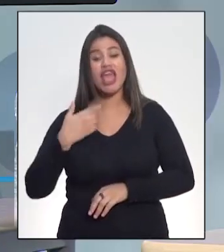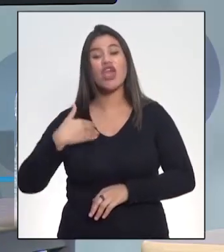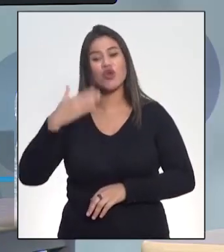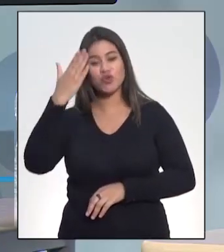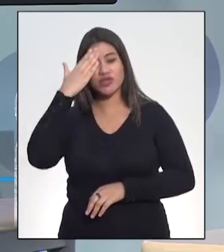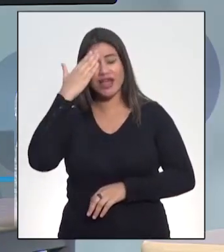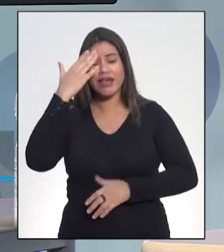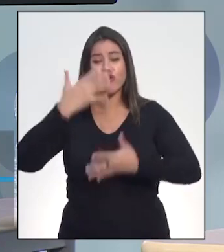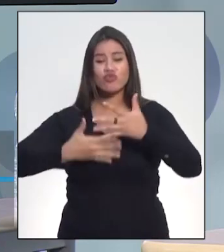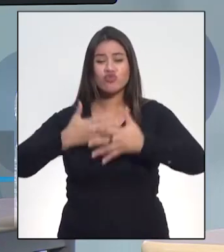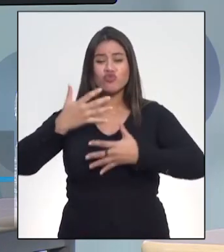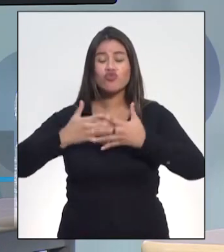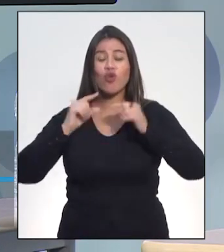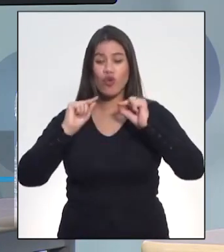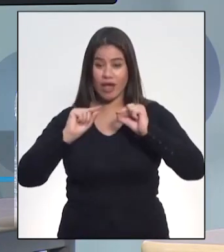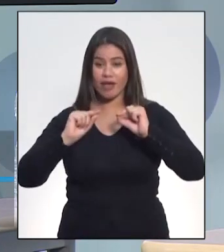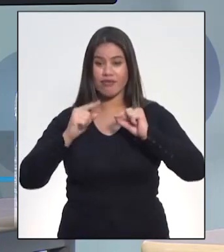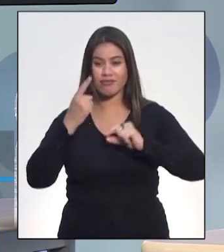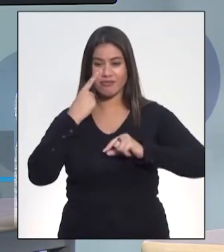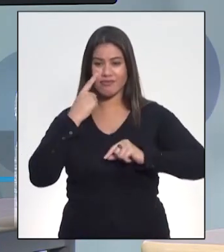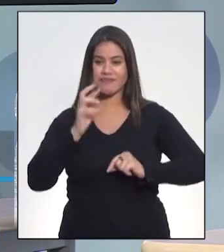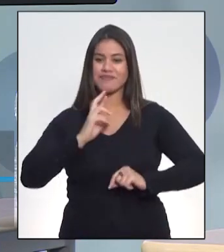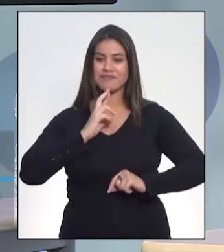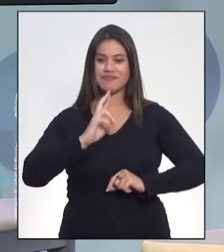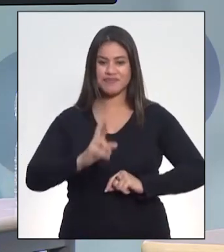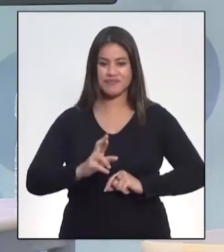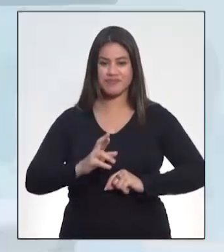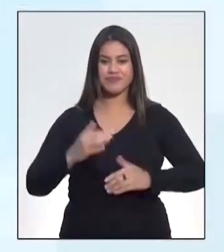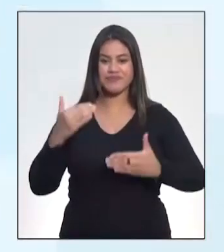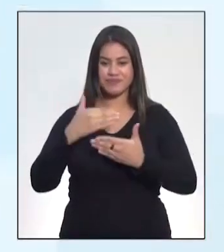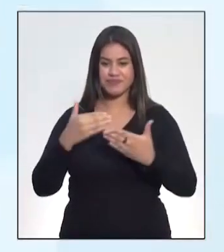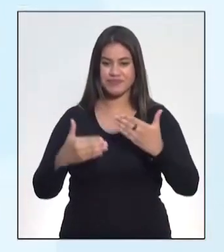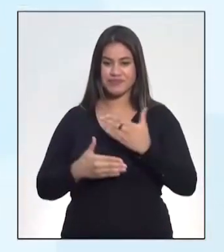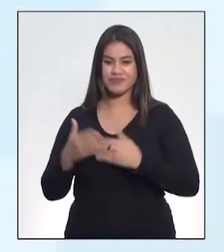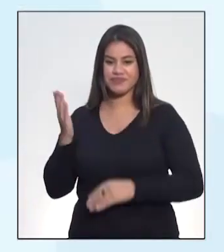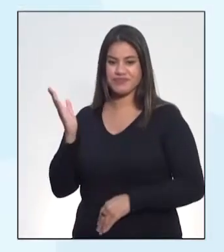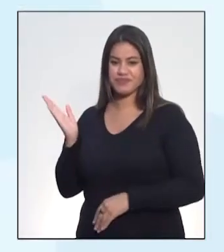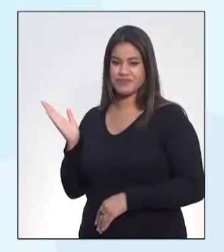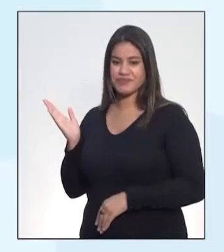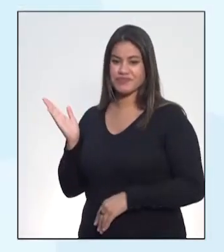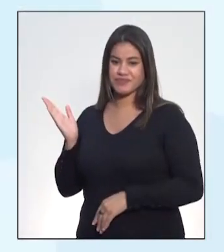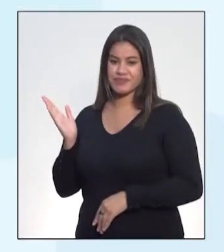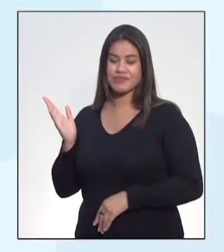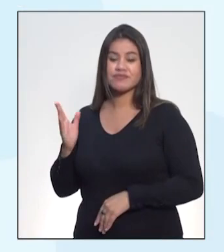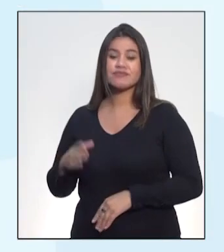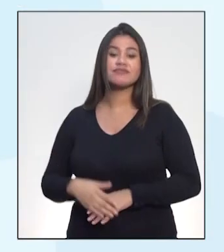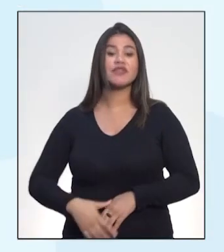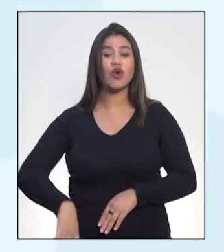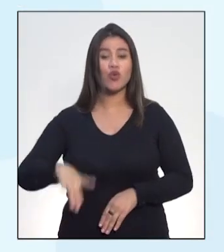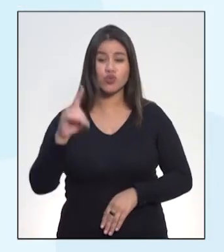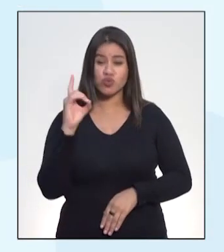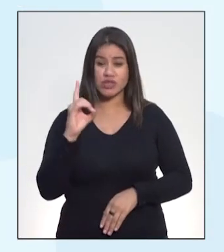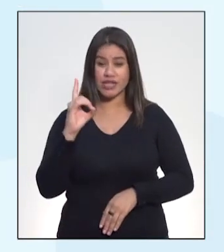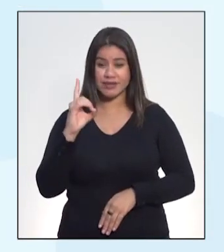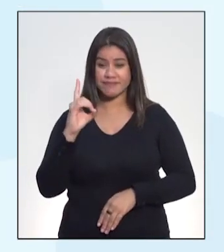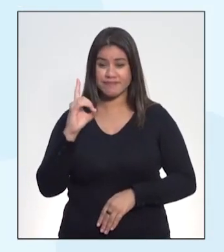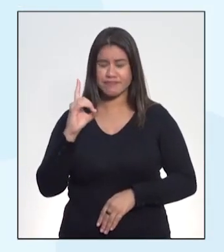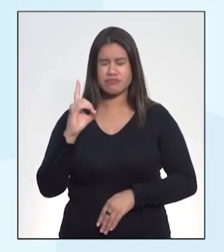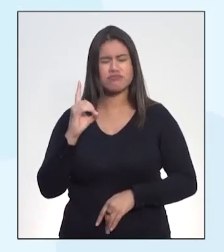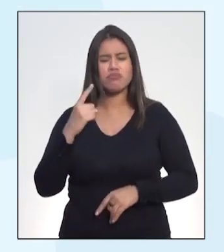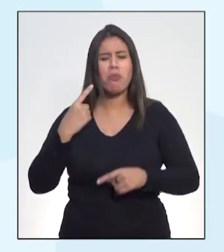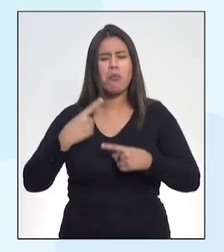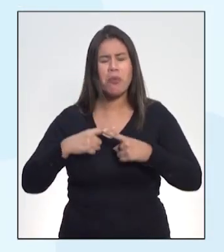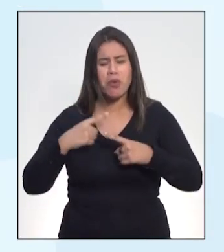confundiram, mas vamos, por favor, para a resposta. A resposta é o item D. Por que que é o item D? Vamos